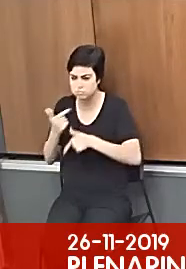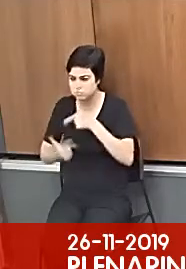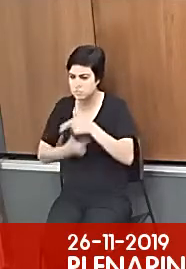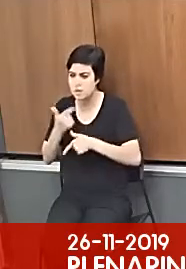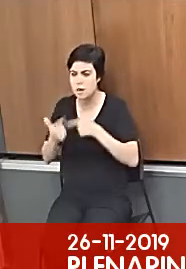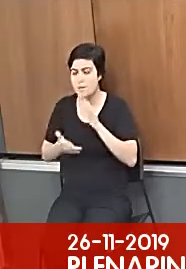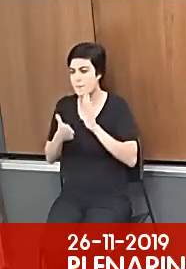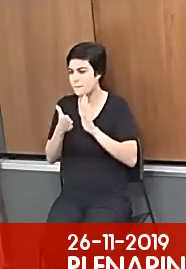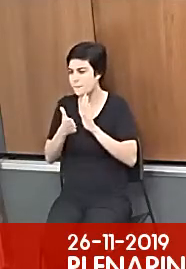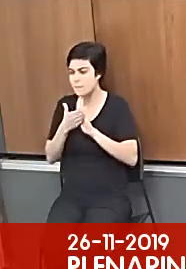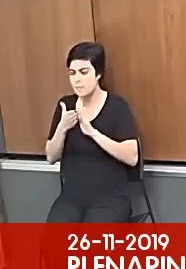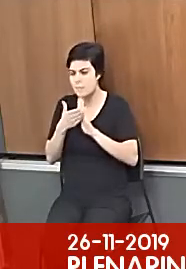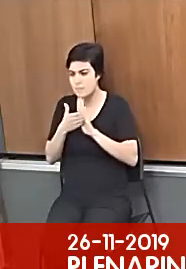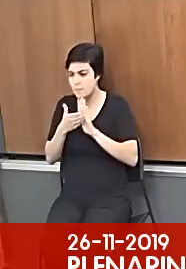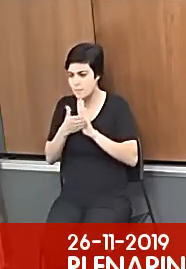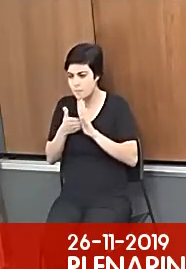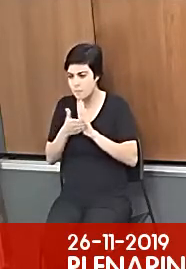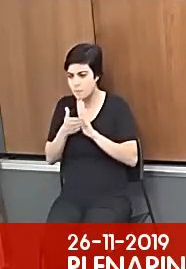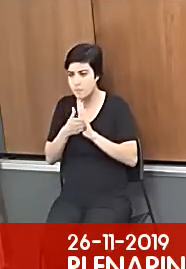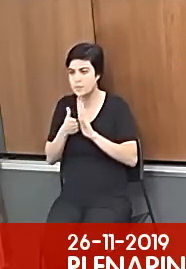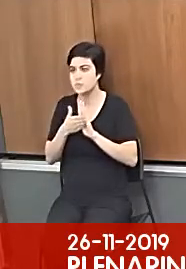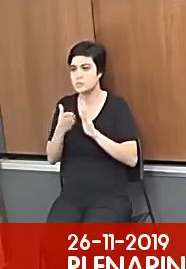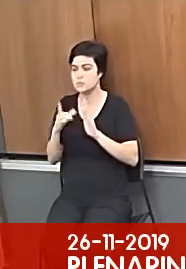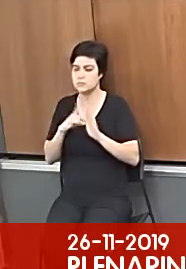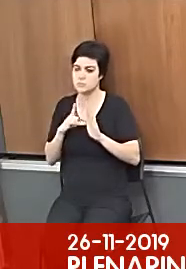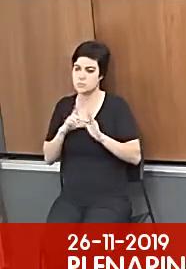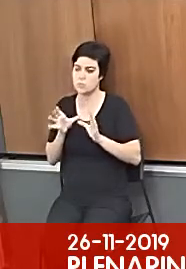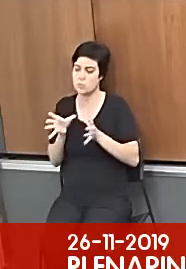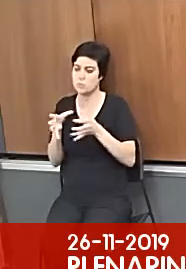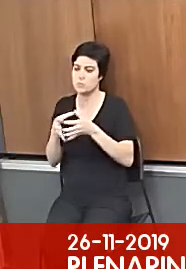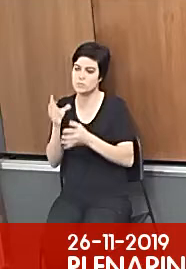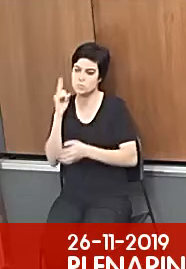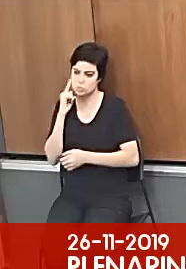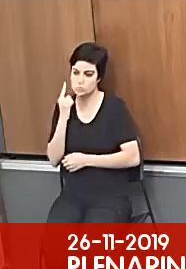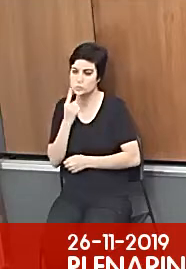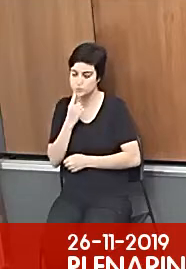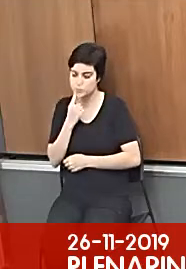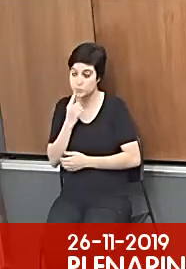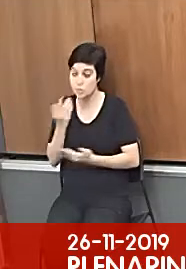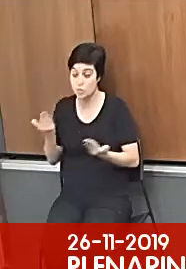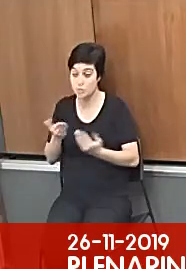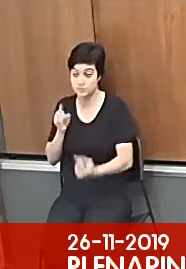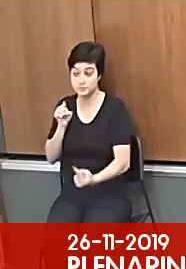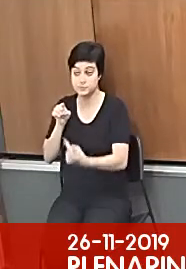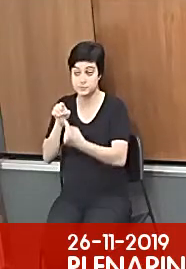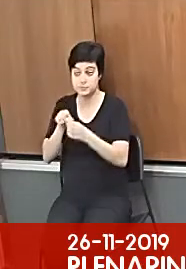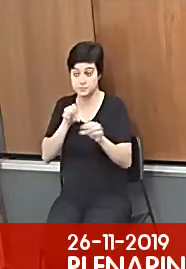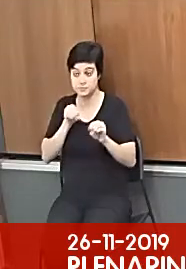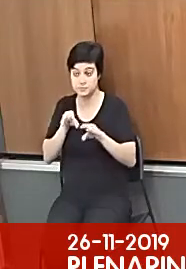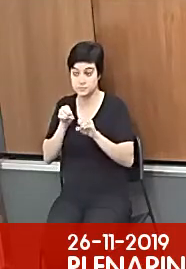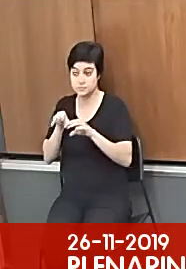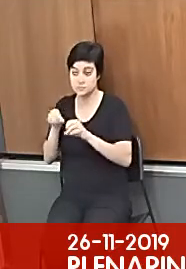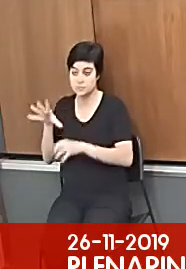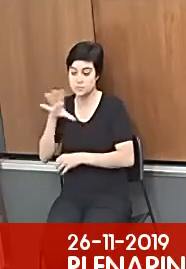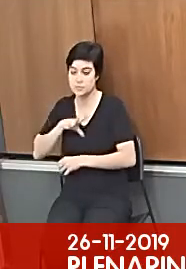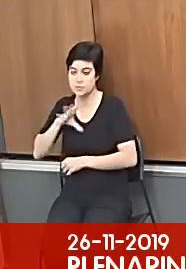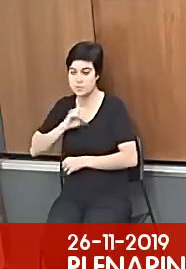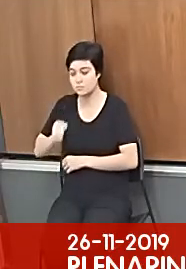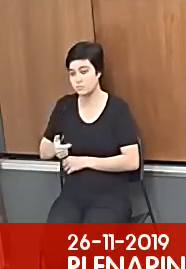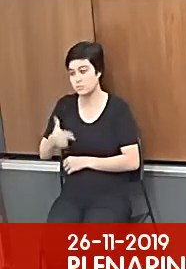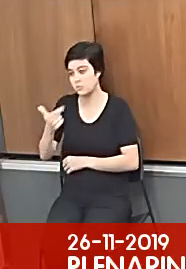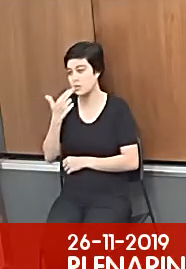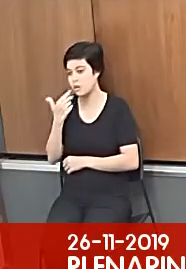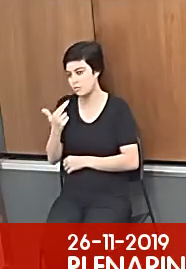e as propostas que têm sido apresentadas à comunidade surda. Hoje o meu foco é o ensino de português como segunda língua para